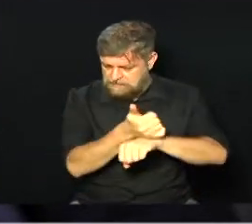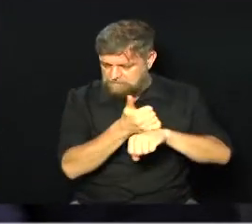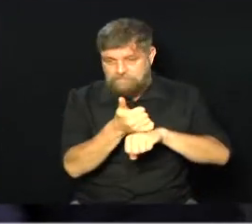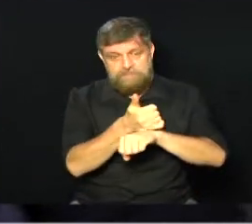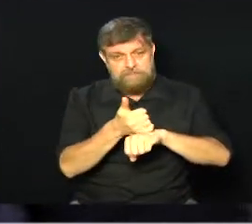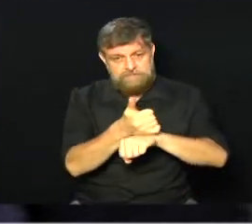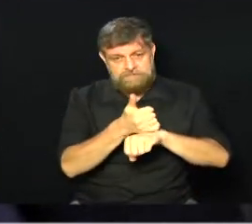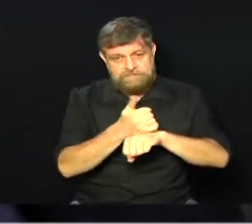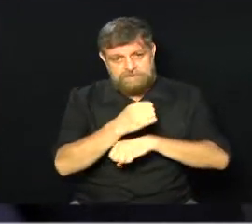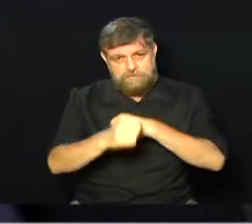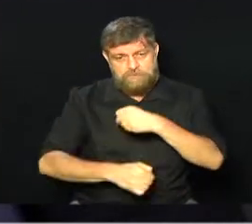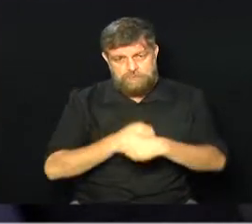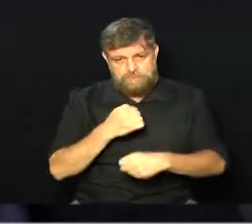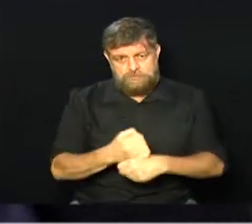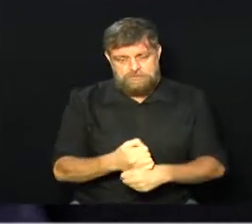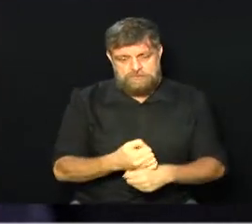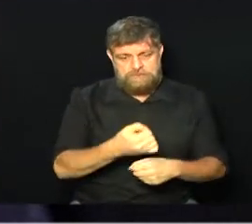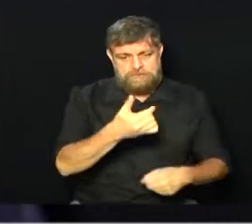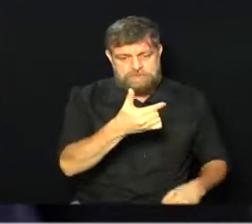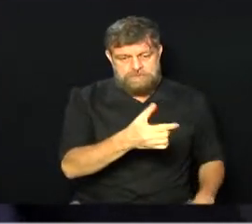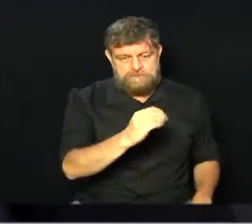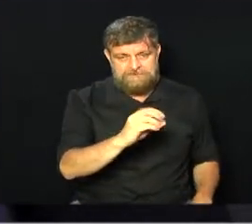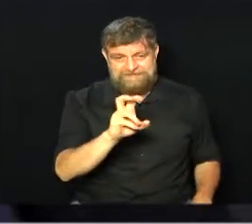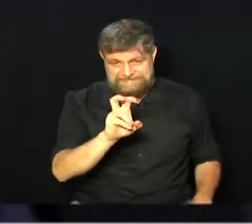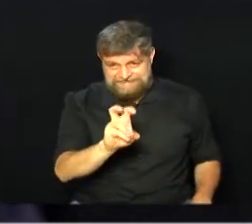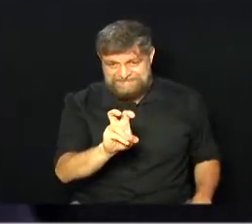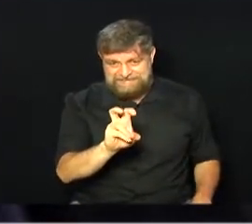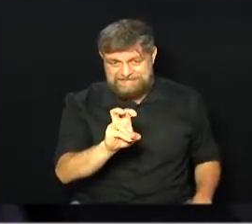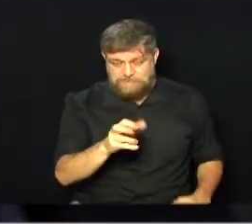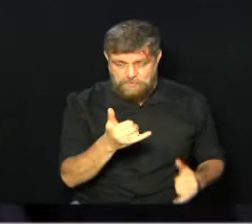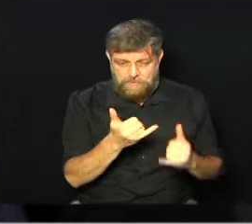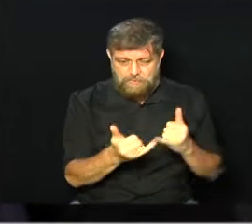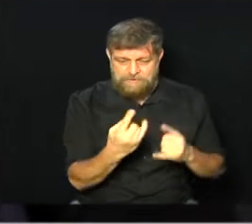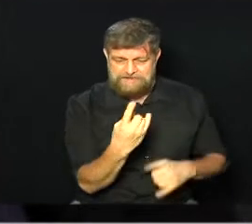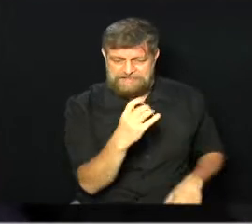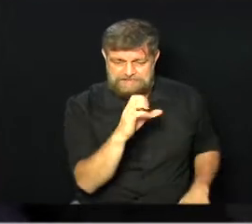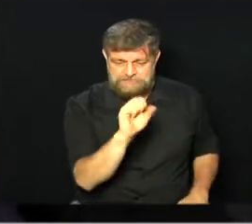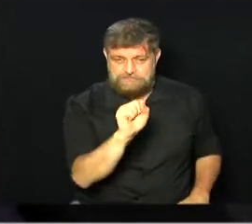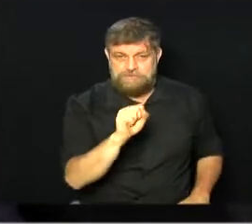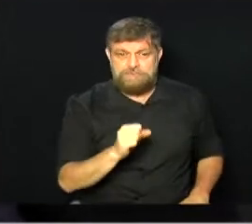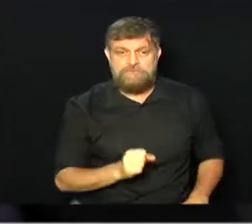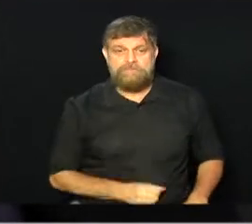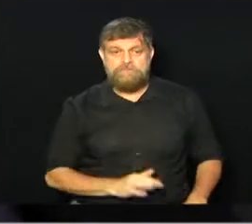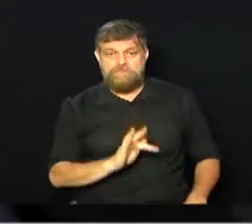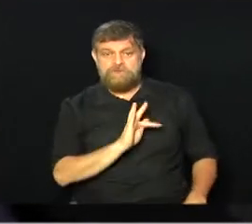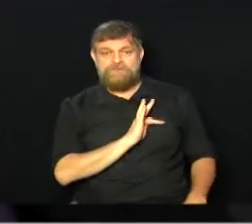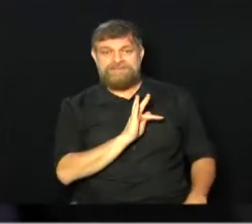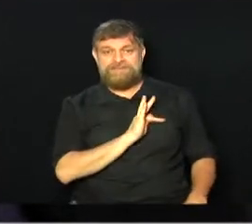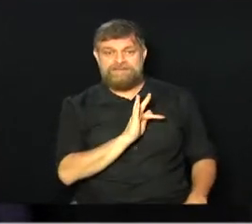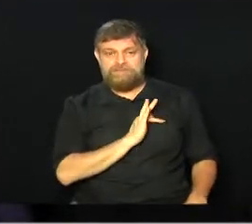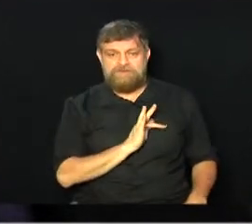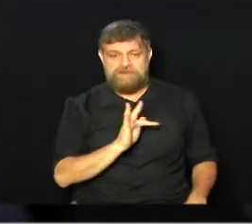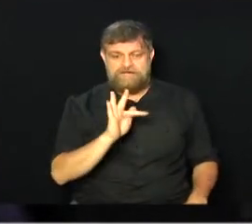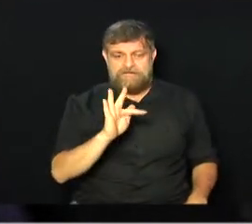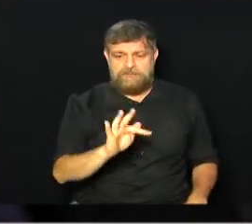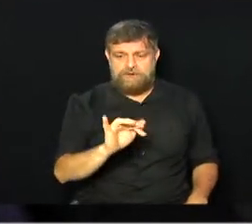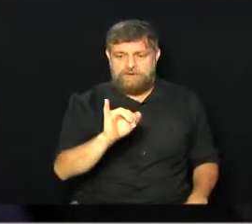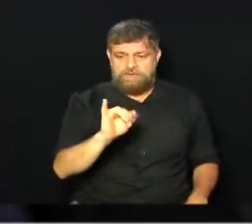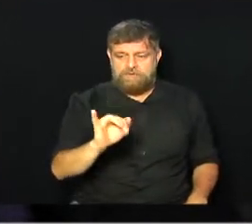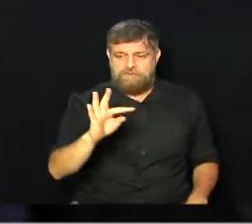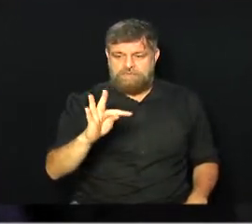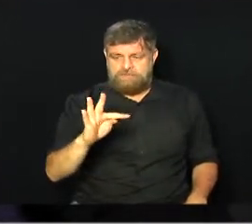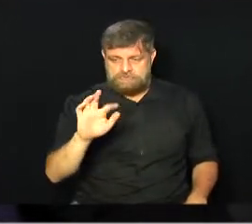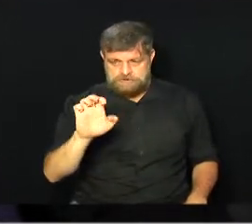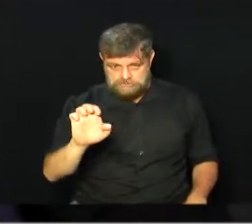em 2005, 17 para 18 anos. O Tite, que era o nosso treinador hoje da seleção, era o treinador do Atlético Mineiro.